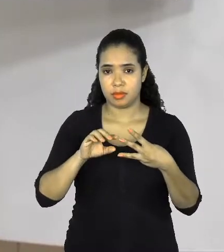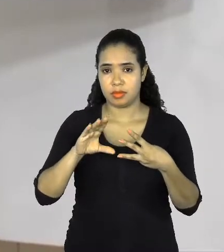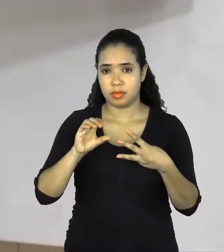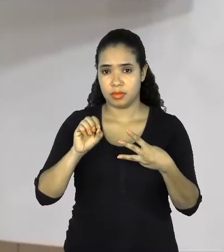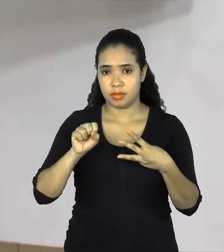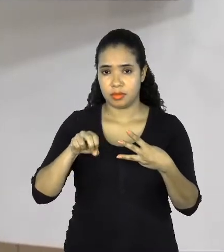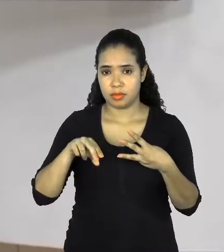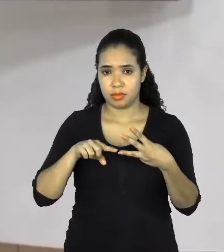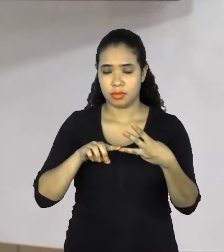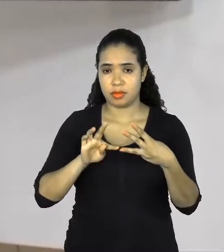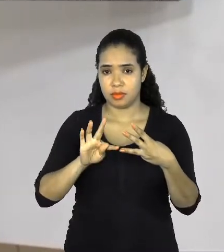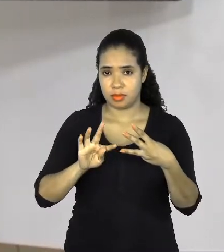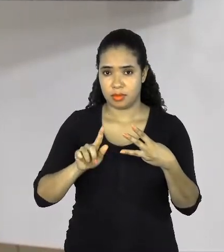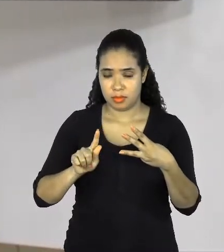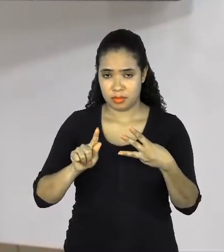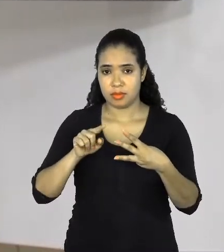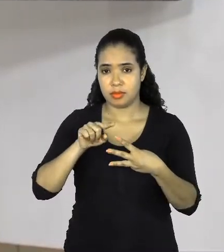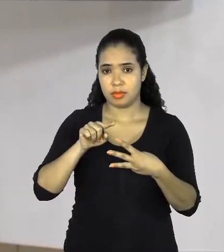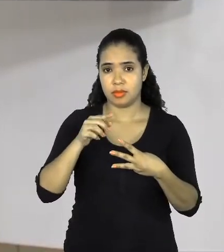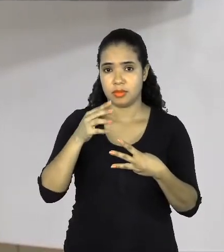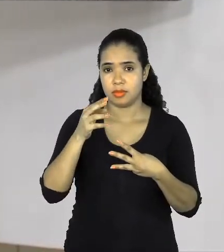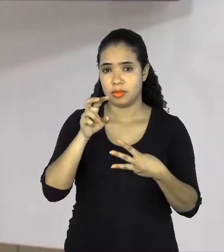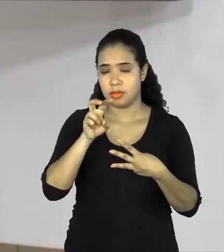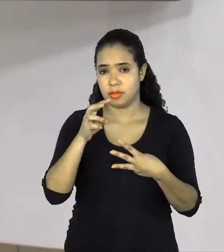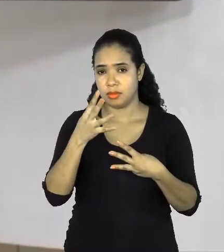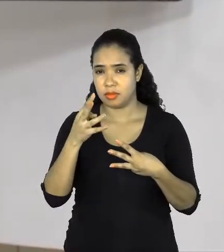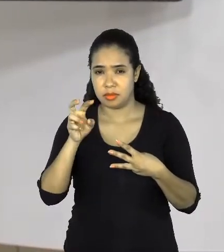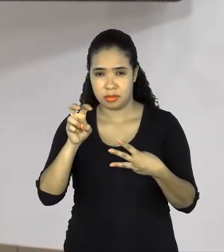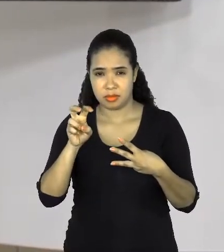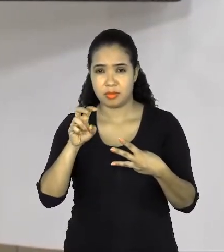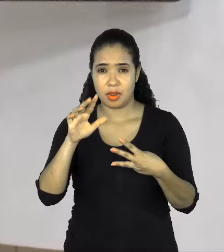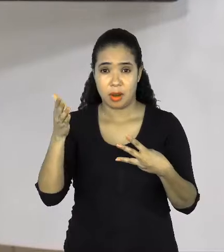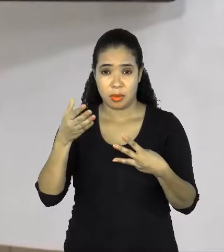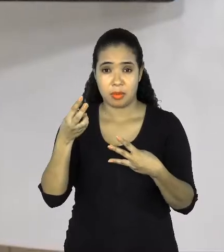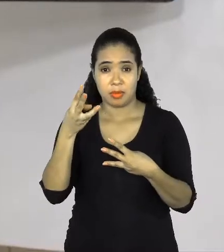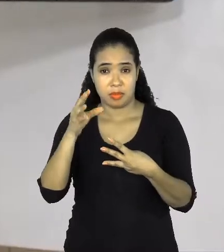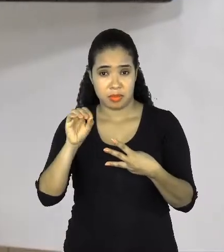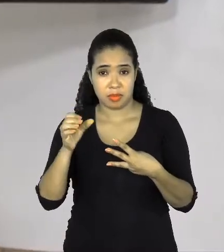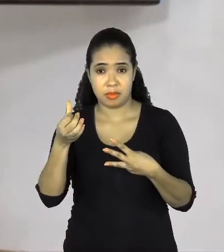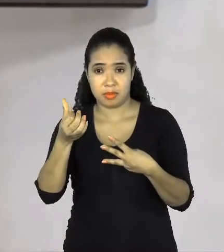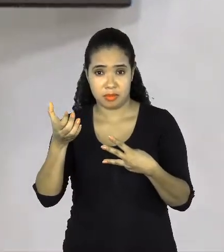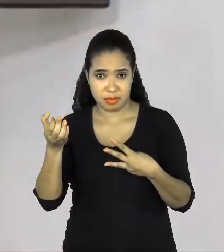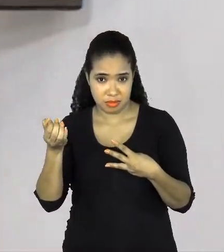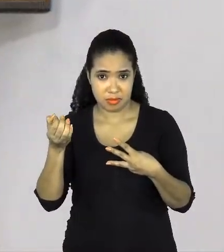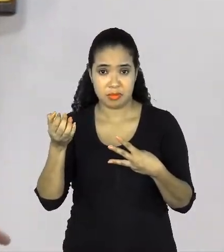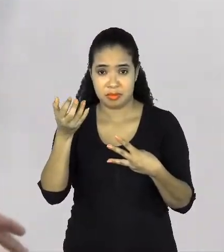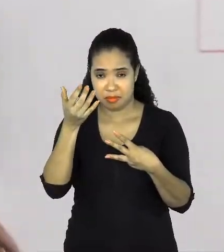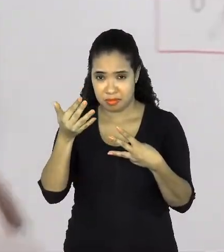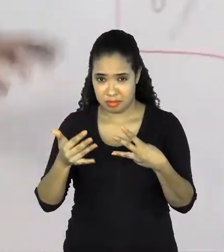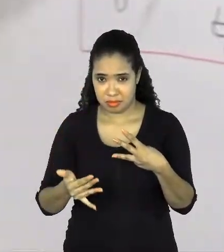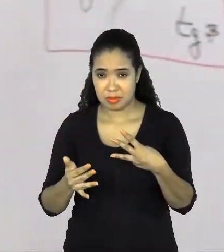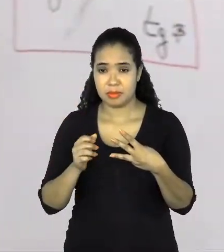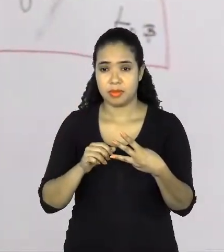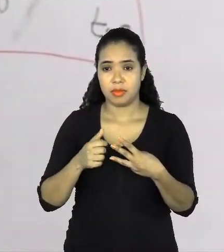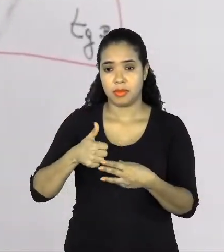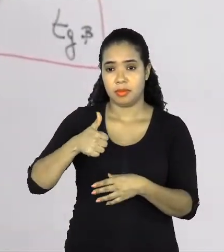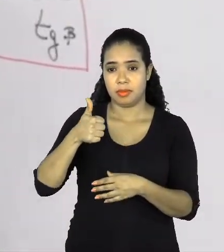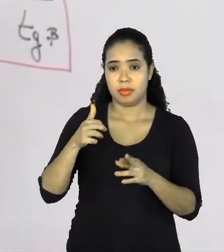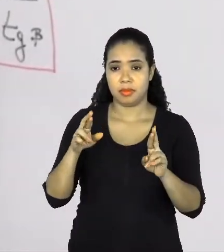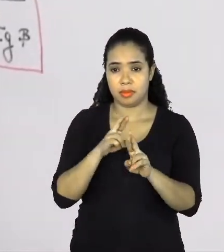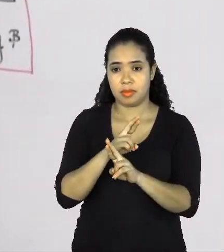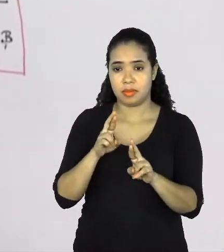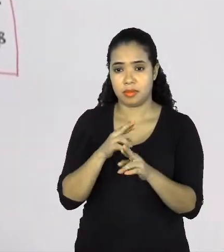eu quero deixar mais informações para vocês, trazendo um pouquinho sobre algumas relações que são importantes. Primeiro, a relação